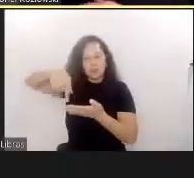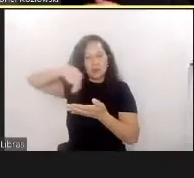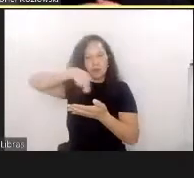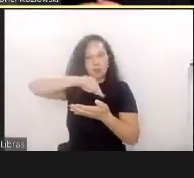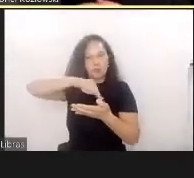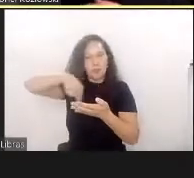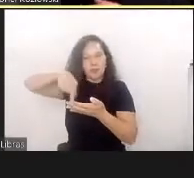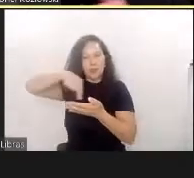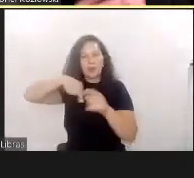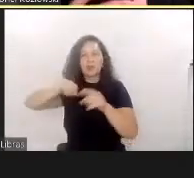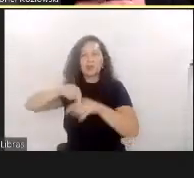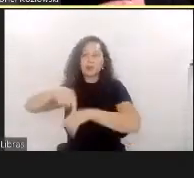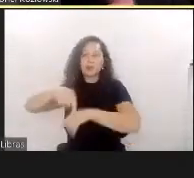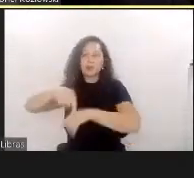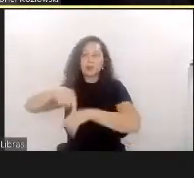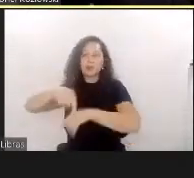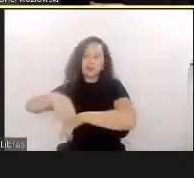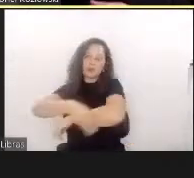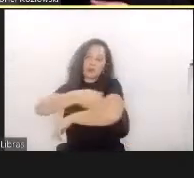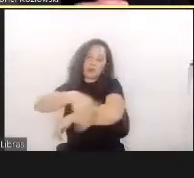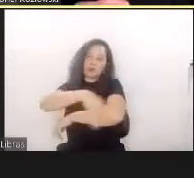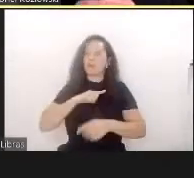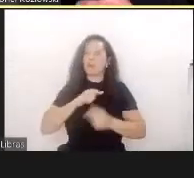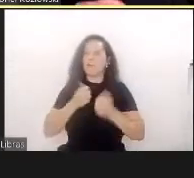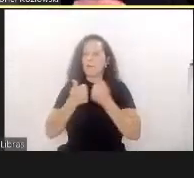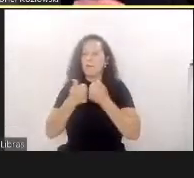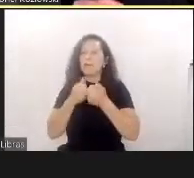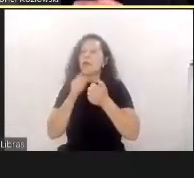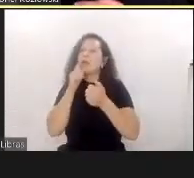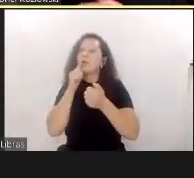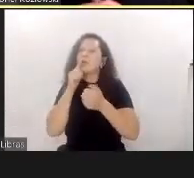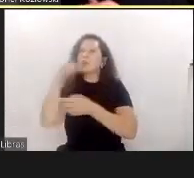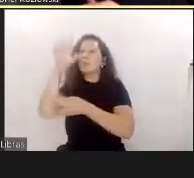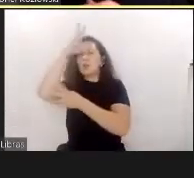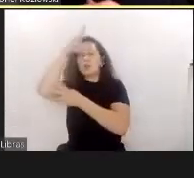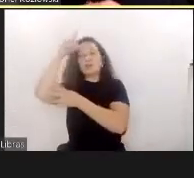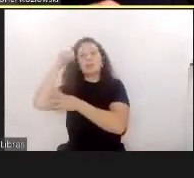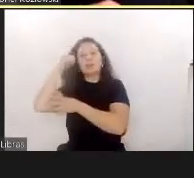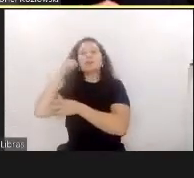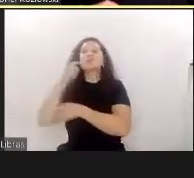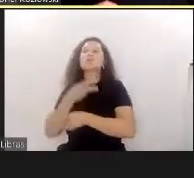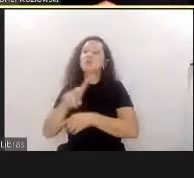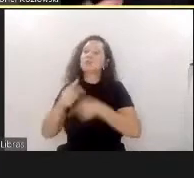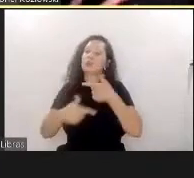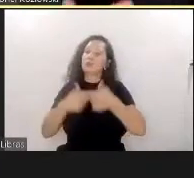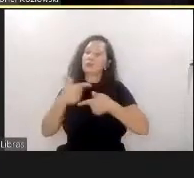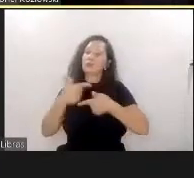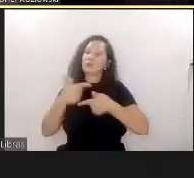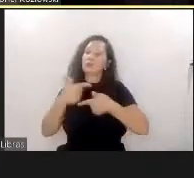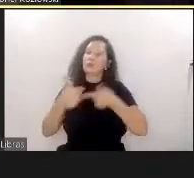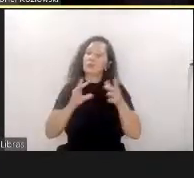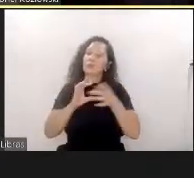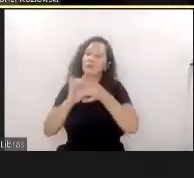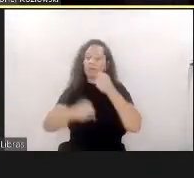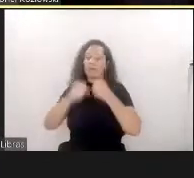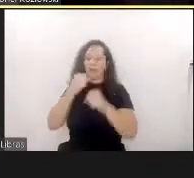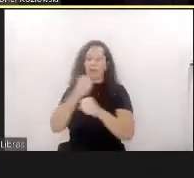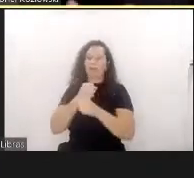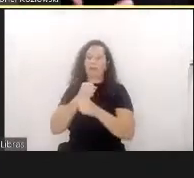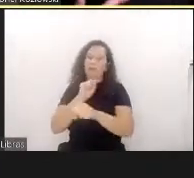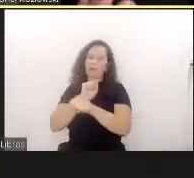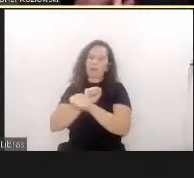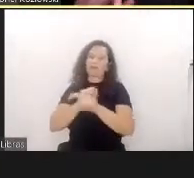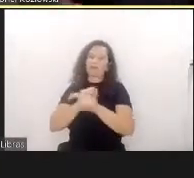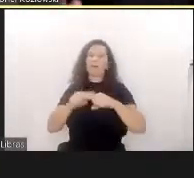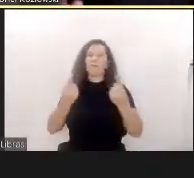um trabalho que continua. A gente pensou se ia parar no passado, mas a situação agora, que vocês sabem, está pior